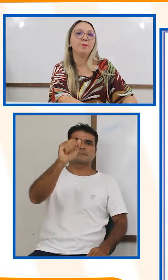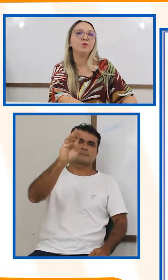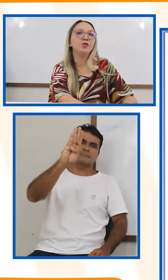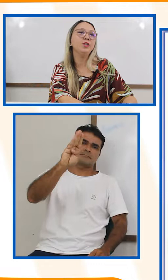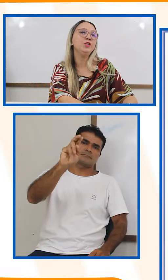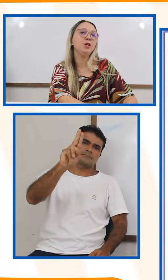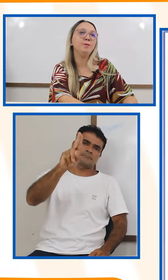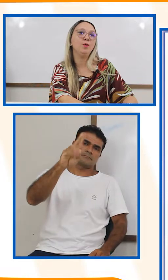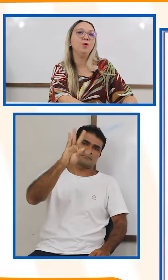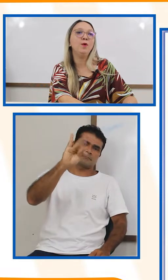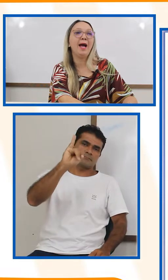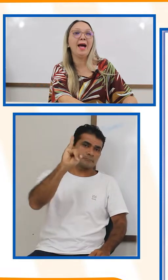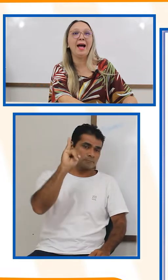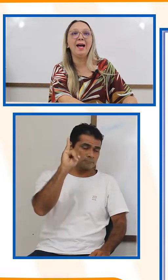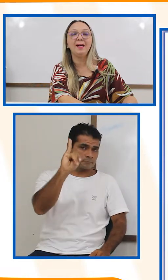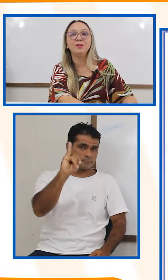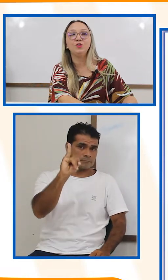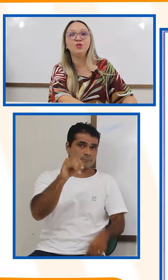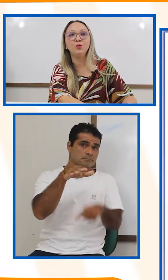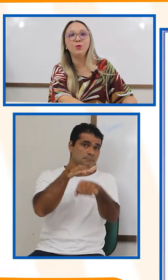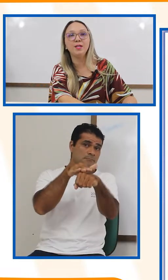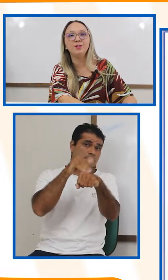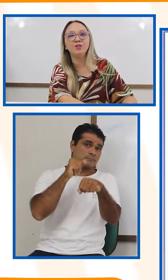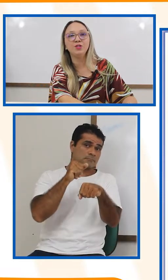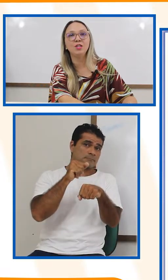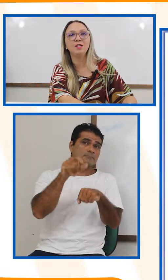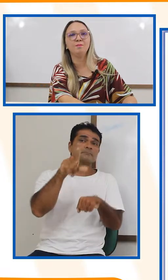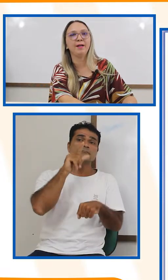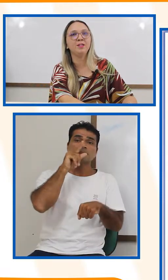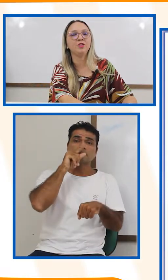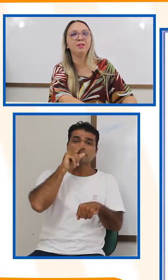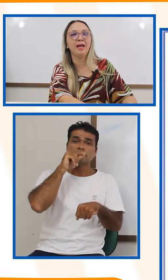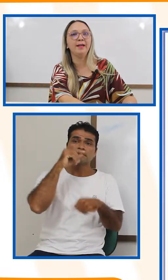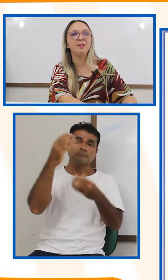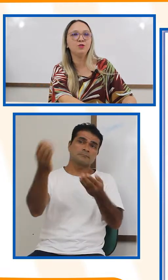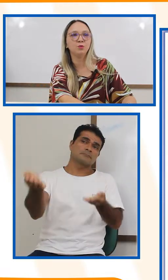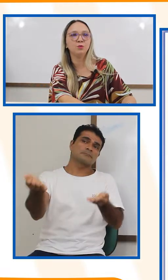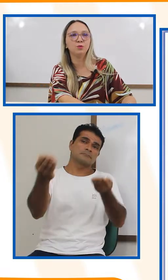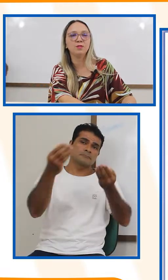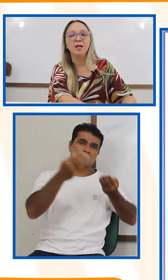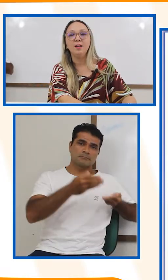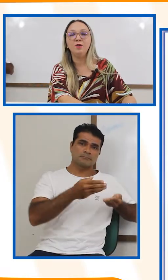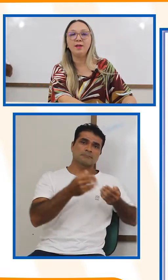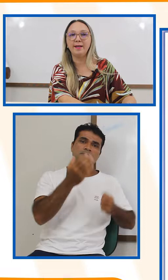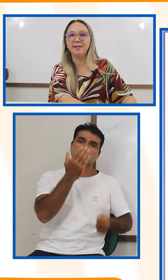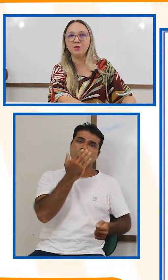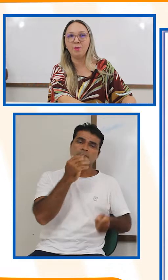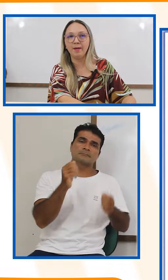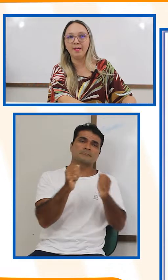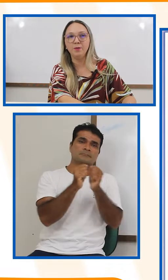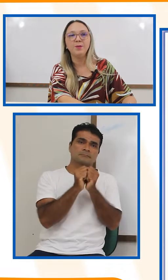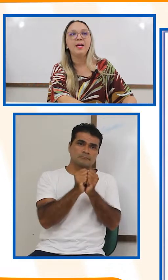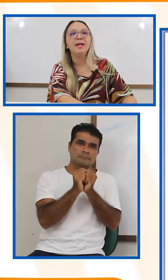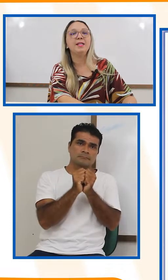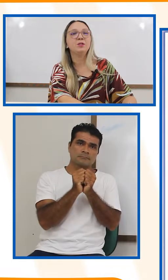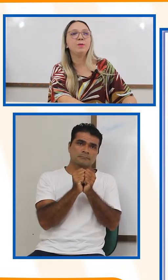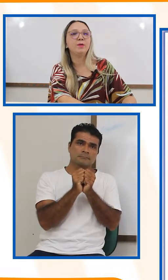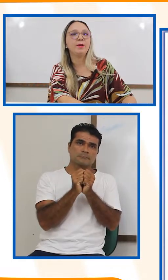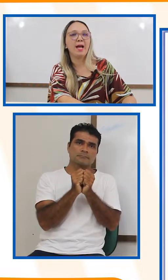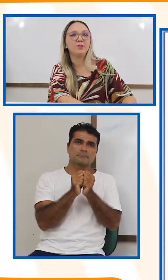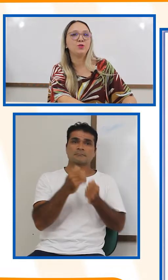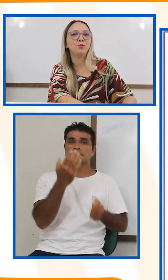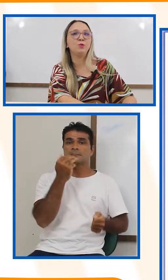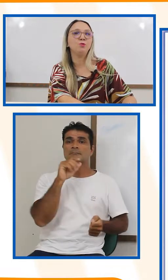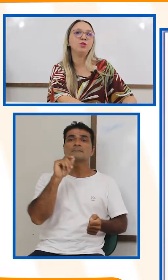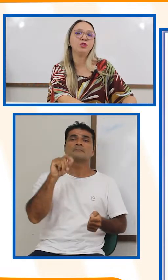o jabuti chamou a juriti para jantarem juntos. E o que que eles comeram? Eles